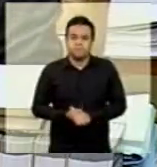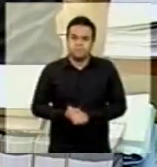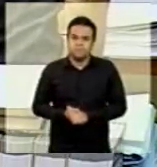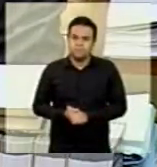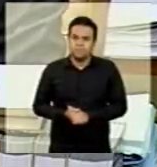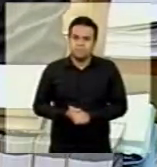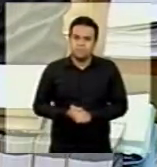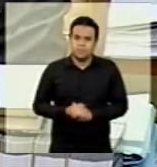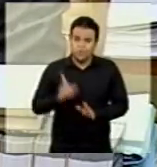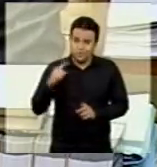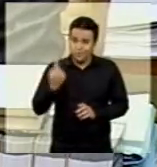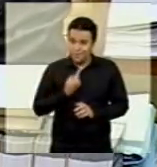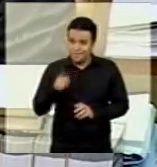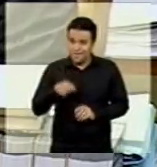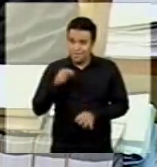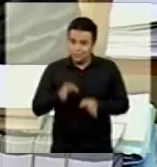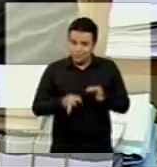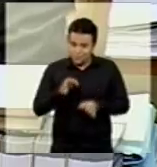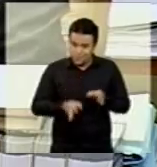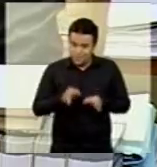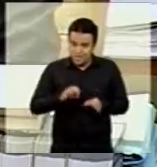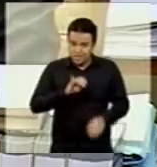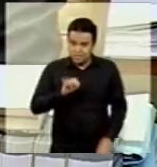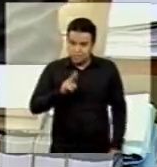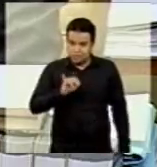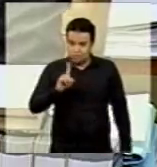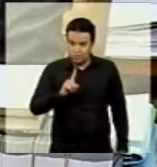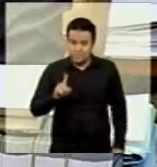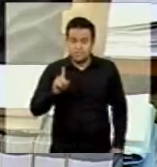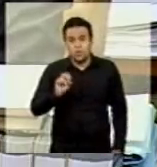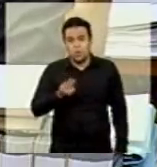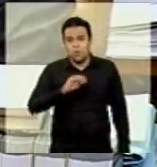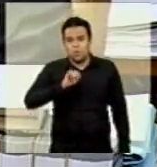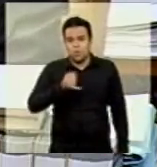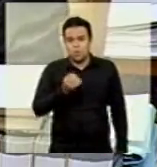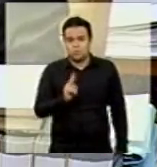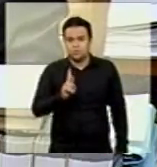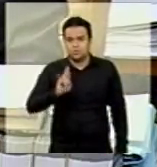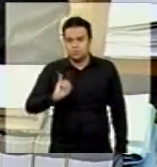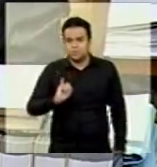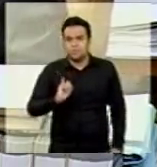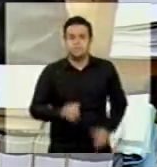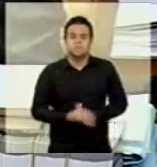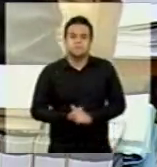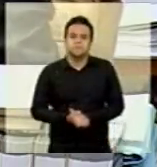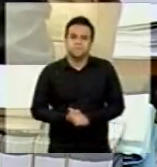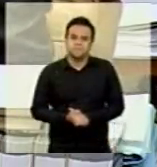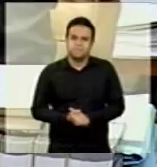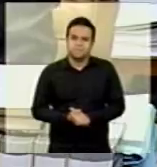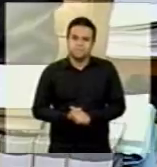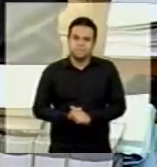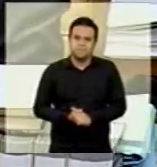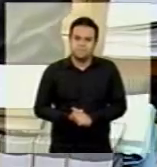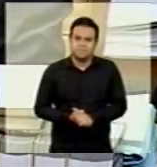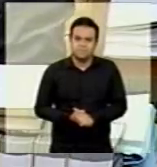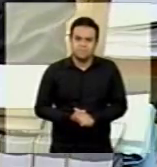seremos julgados por um juiz ou por um tribunal do júri, uma vez que a opção pelo júri é uma faculdade